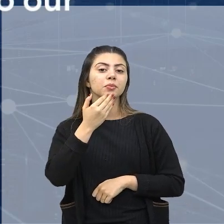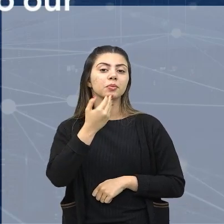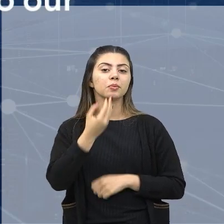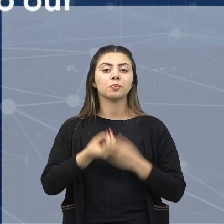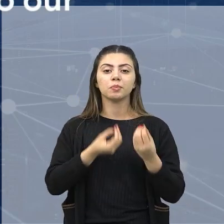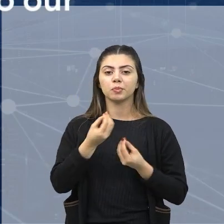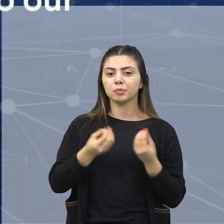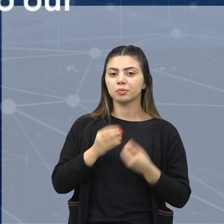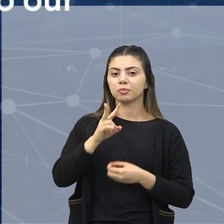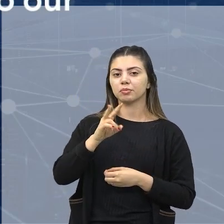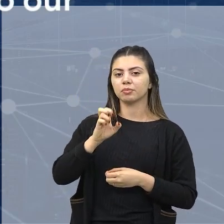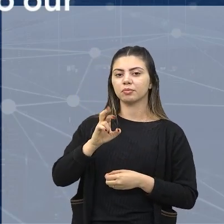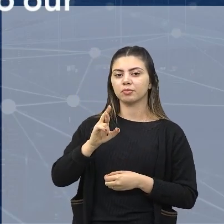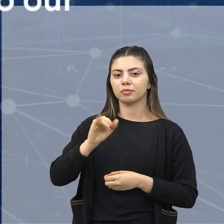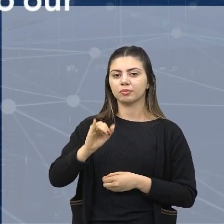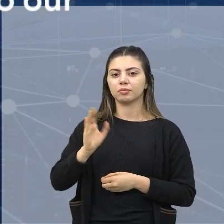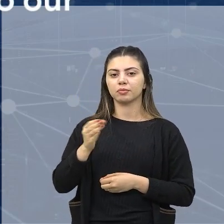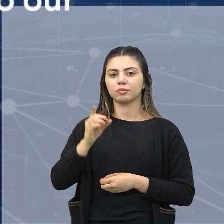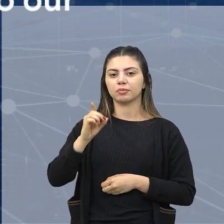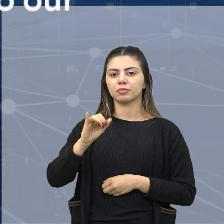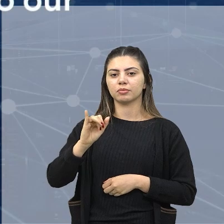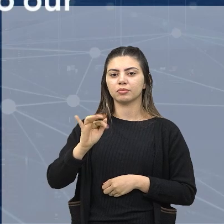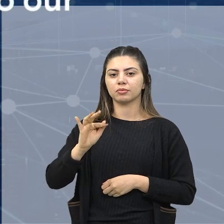Very different.